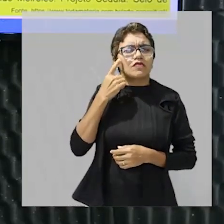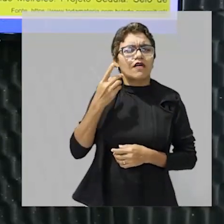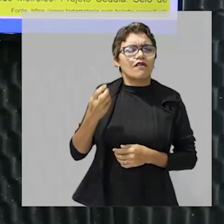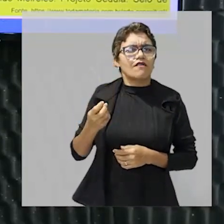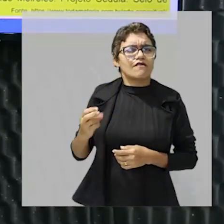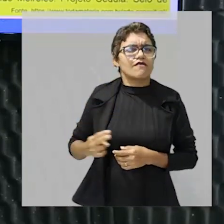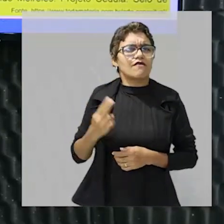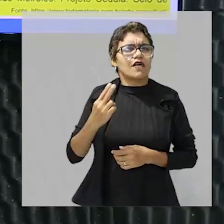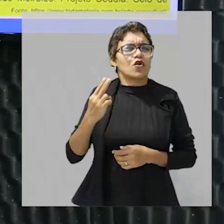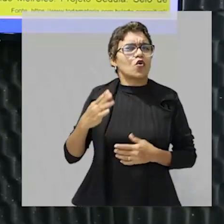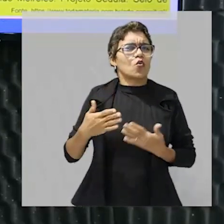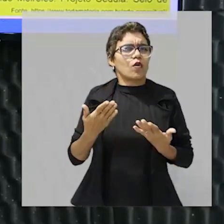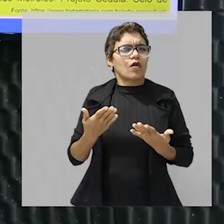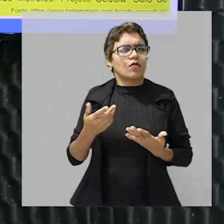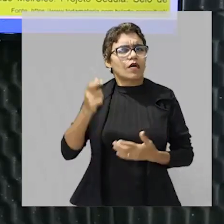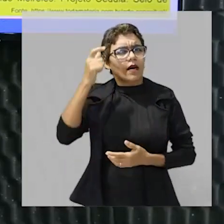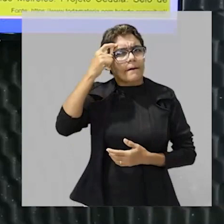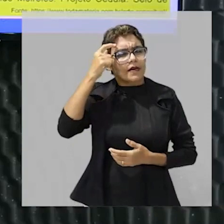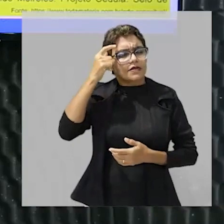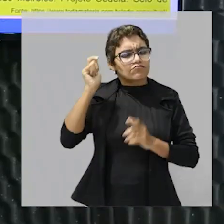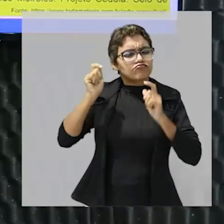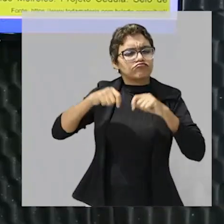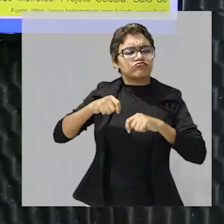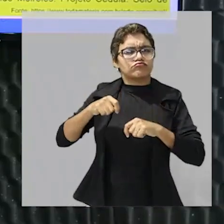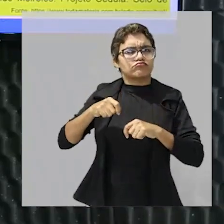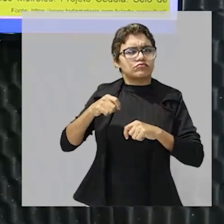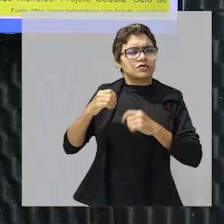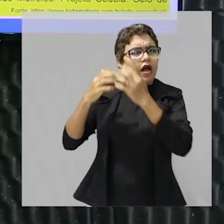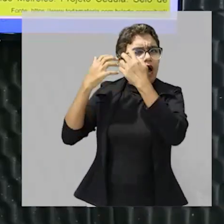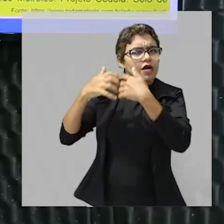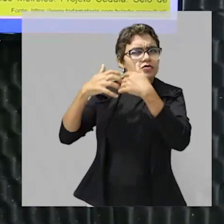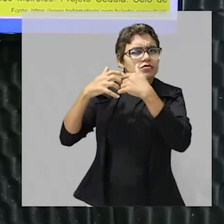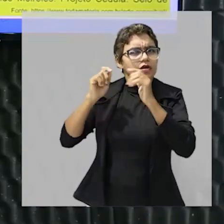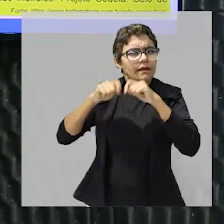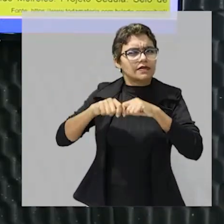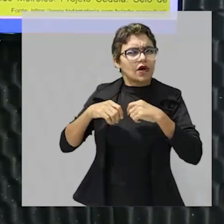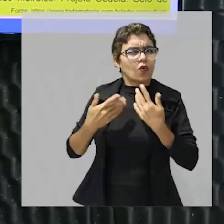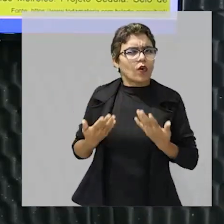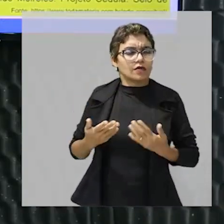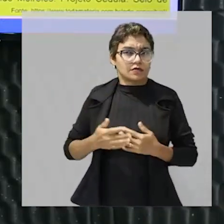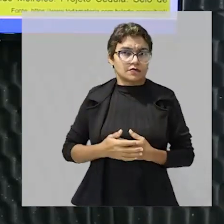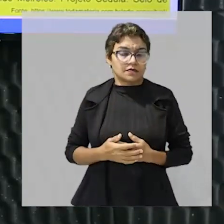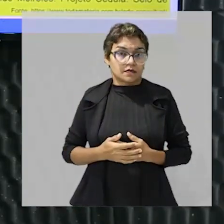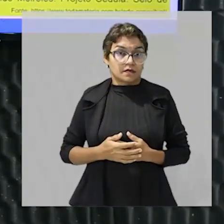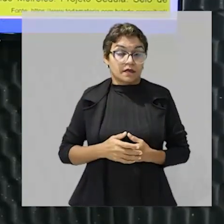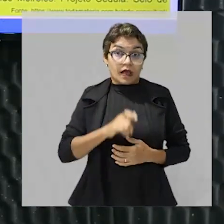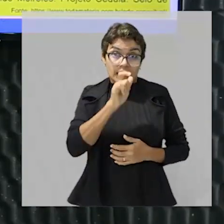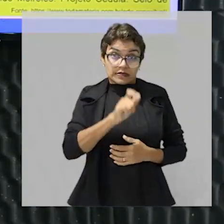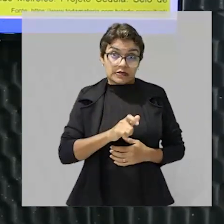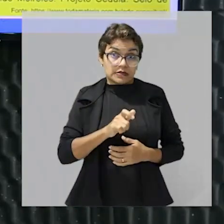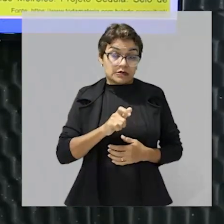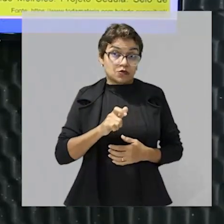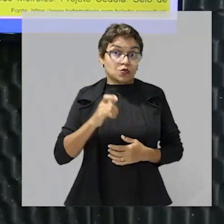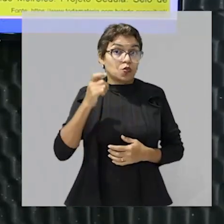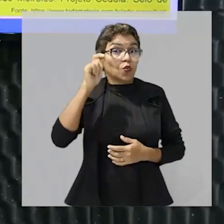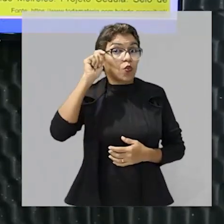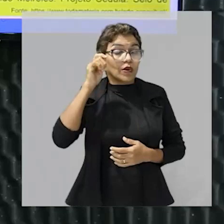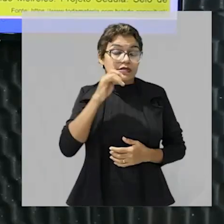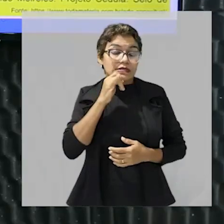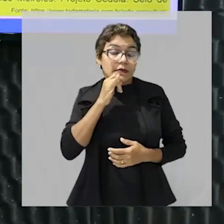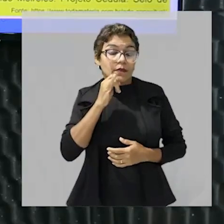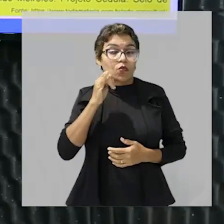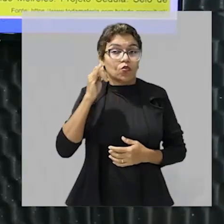a capacidade intelectual que você tem? Para um artista, normalmente, há um trabalho de ridicularização das ideias dele ou